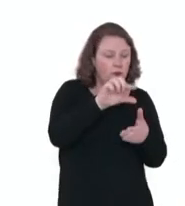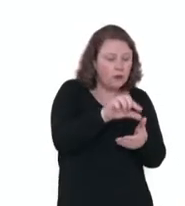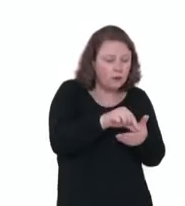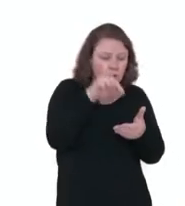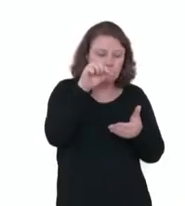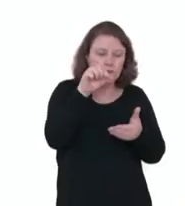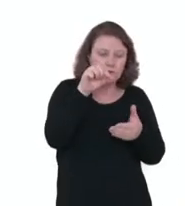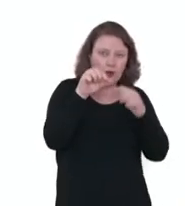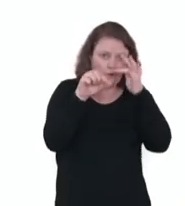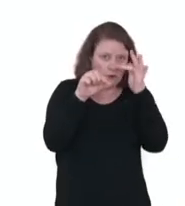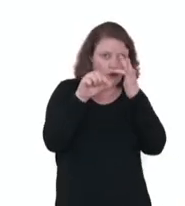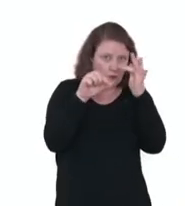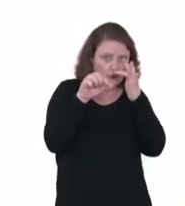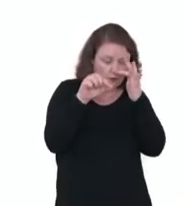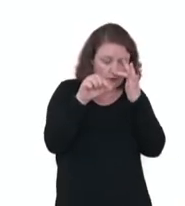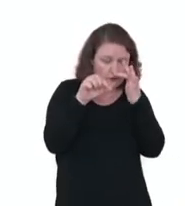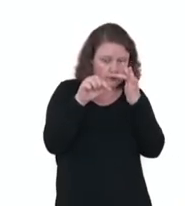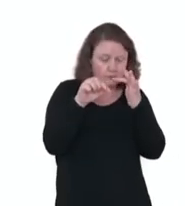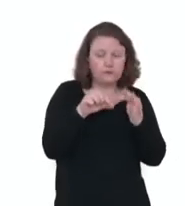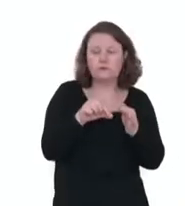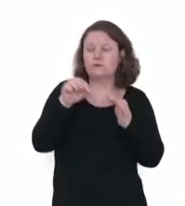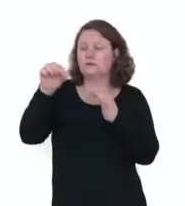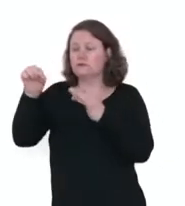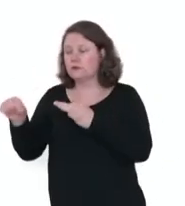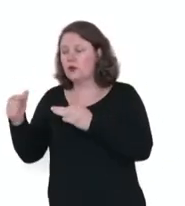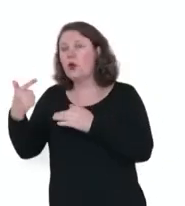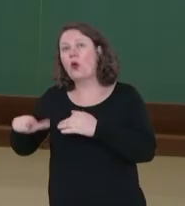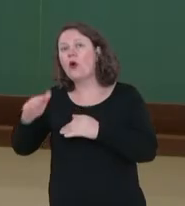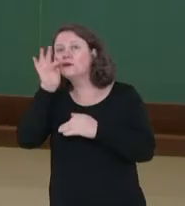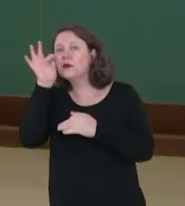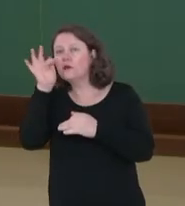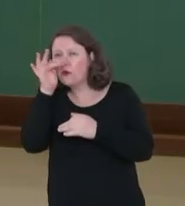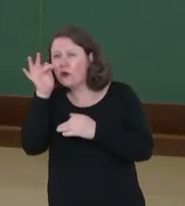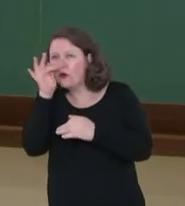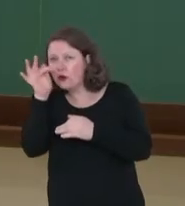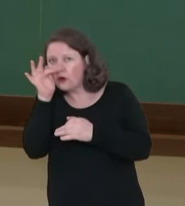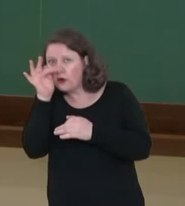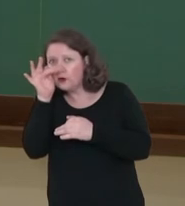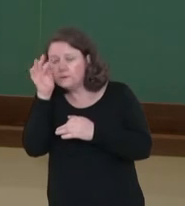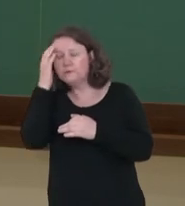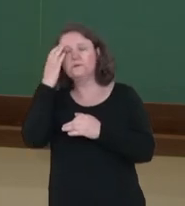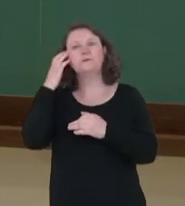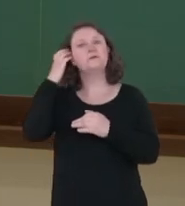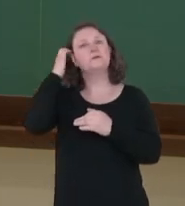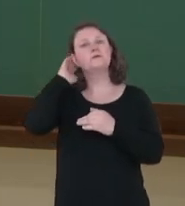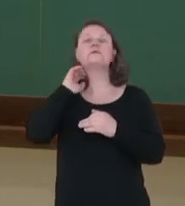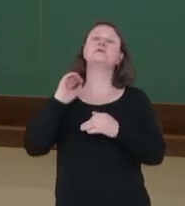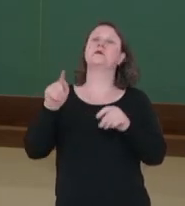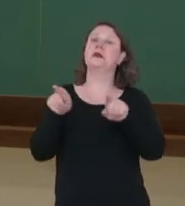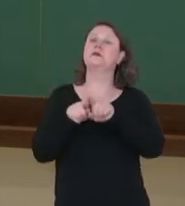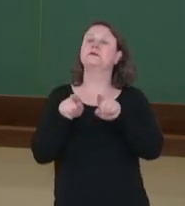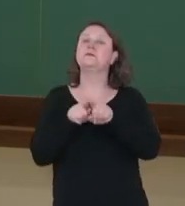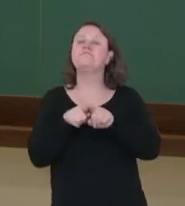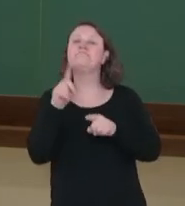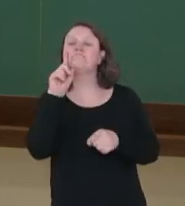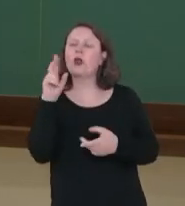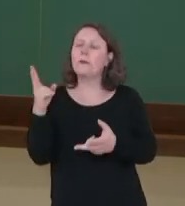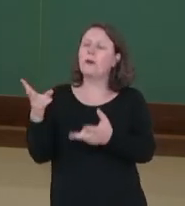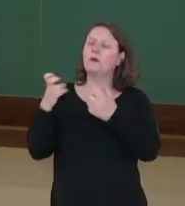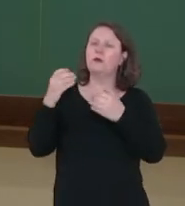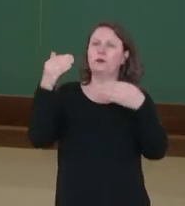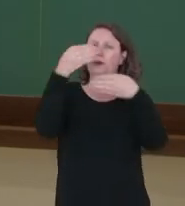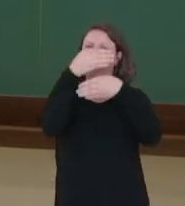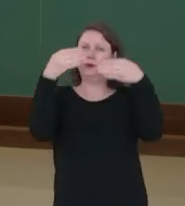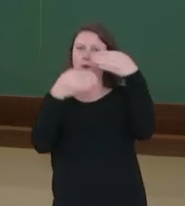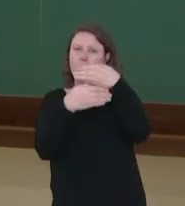flor para o estigma de outra flor da mesma espécie. Então, nós vimos em slides